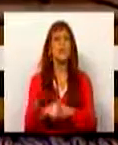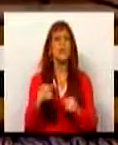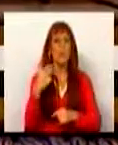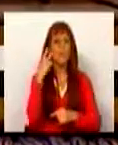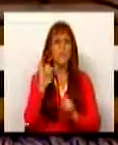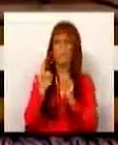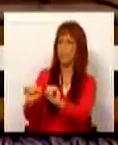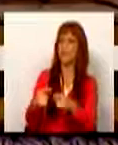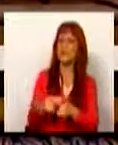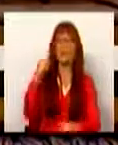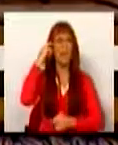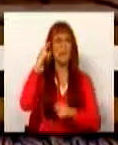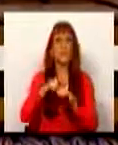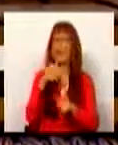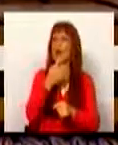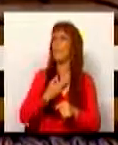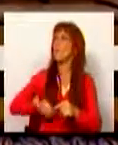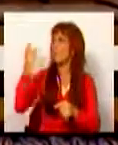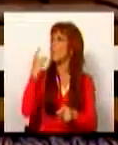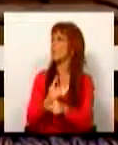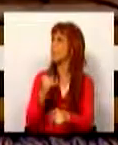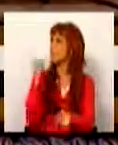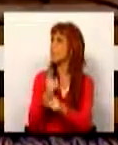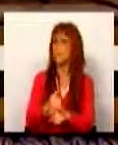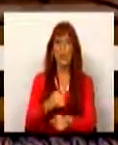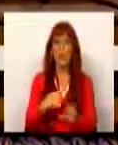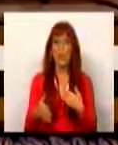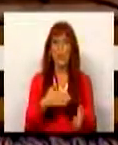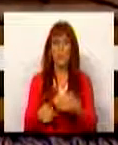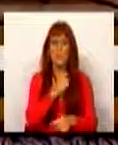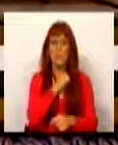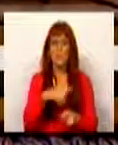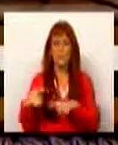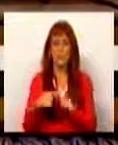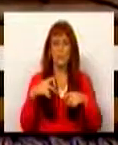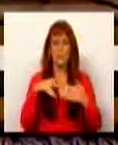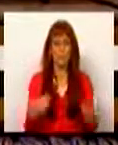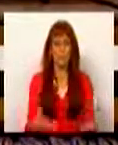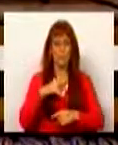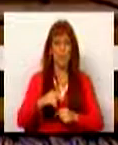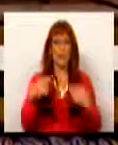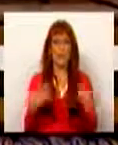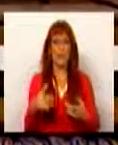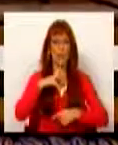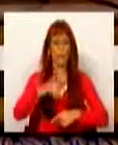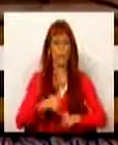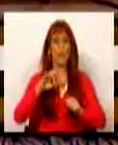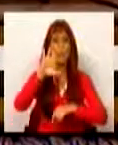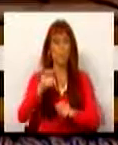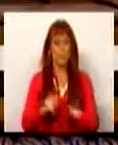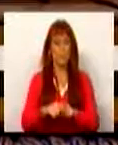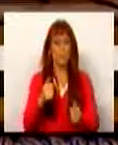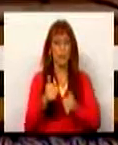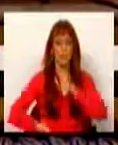que a oposição já só pensa em falar do passado porque não lhe interessa discutir o presente de Portugal. O presente de Portugal é um país